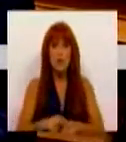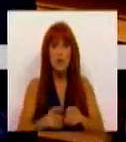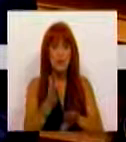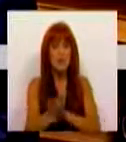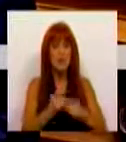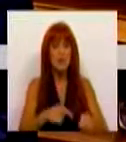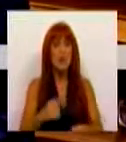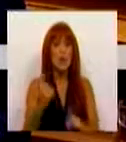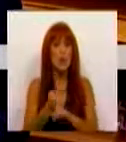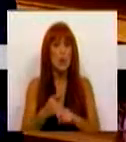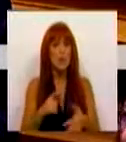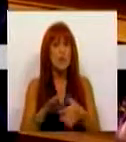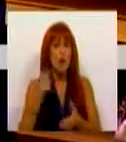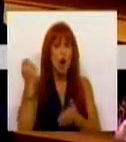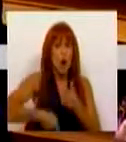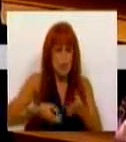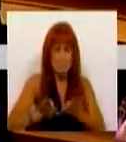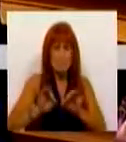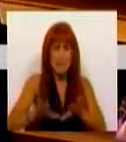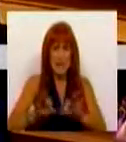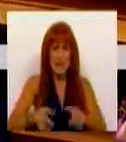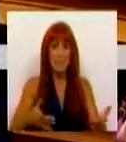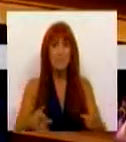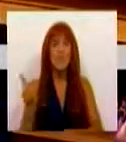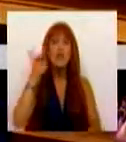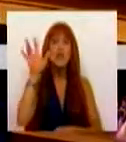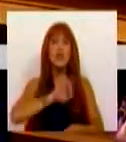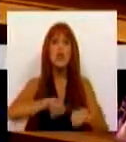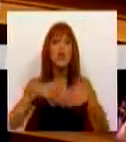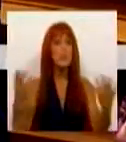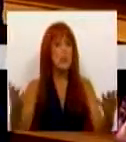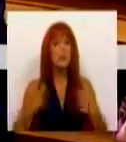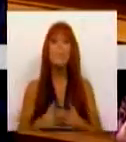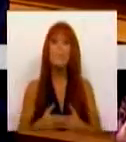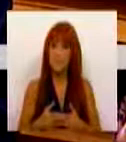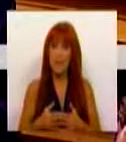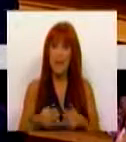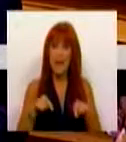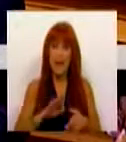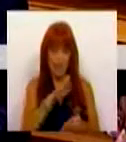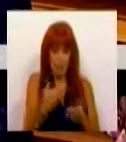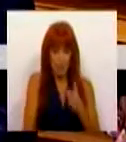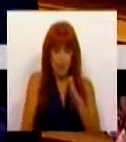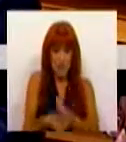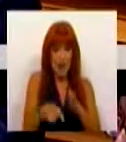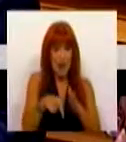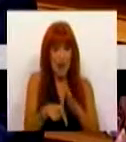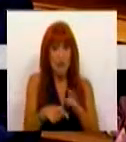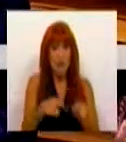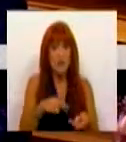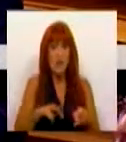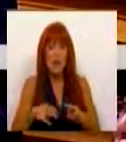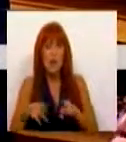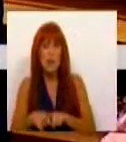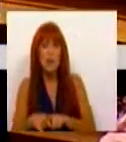repartição do produto das coimas. Senhoras e senhores deputados, esta proposta de lei